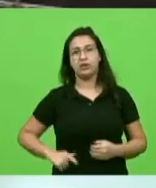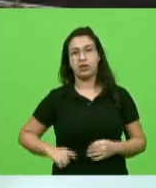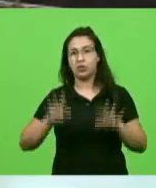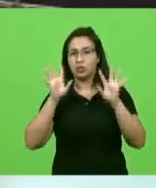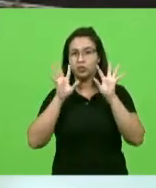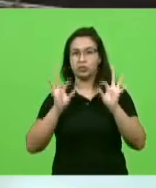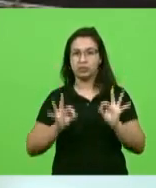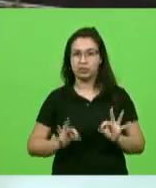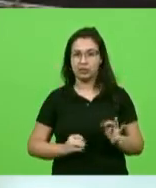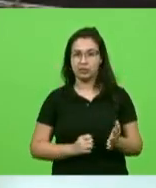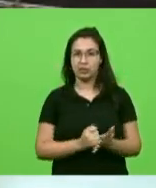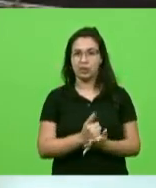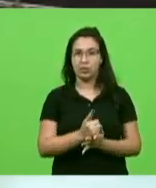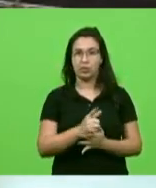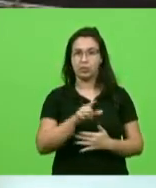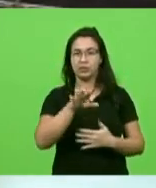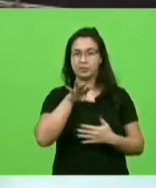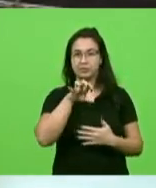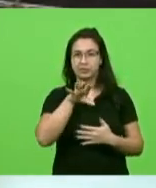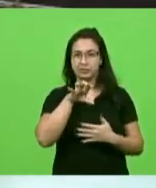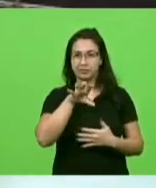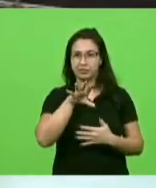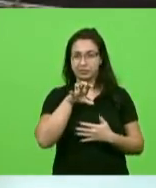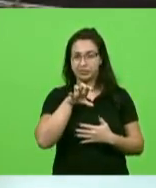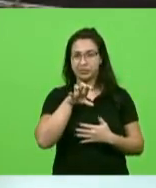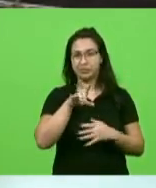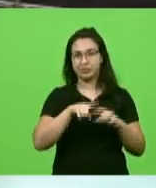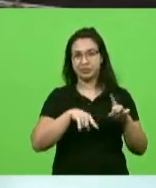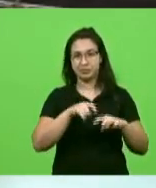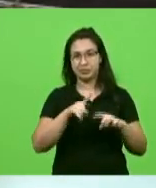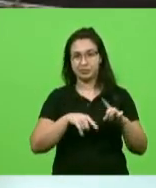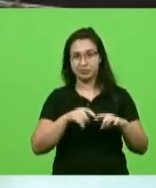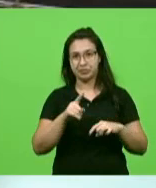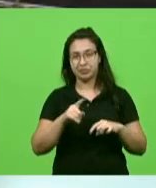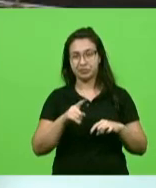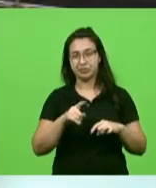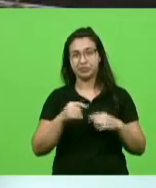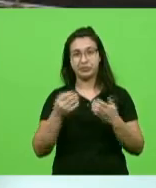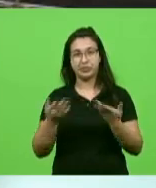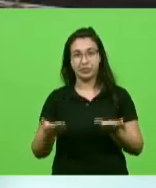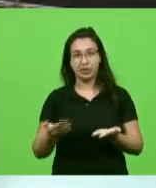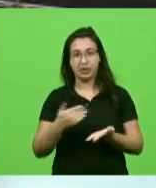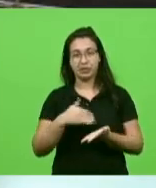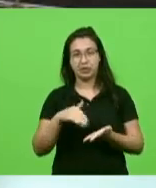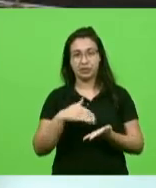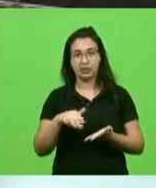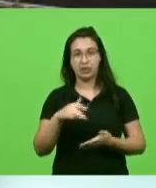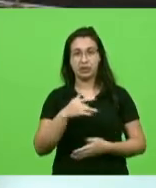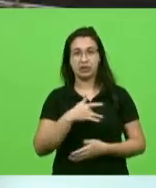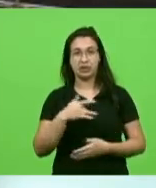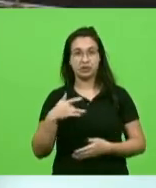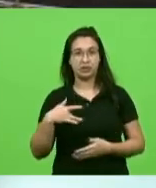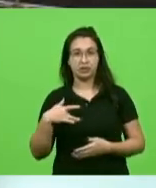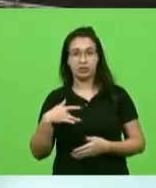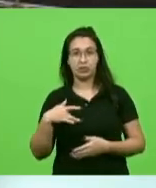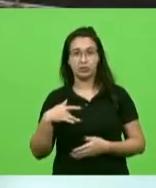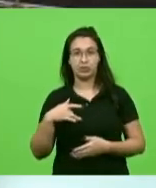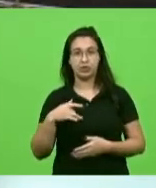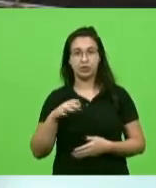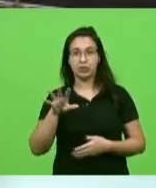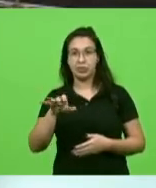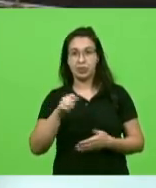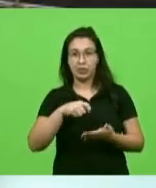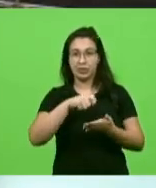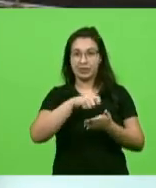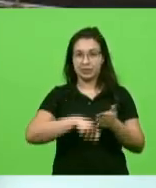dos equipamentos pulmonares processo do manejado pela Secretaria de Estado da Saúde e que não contou com a assinatura do